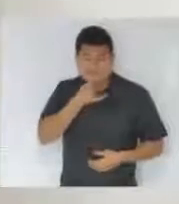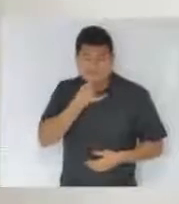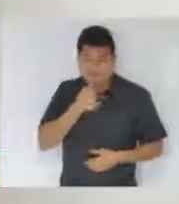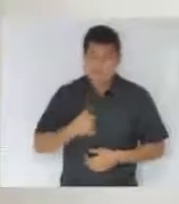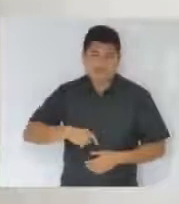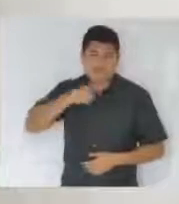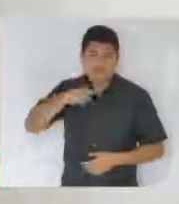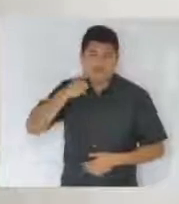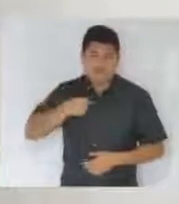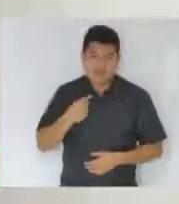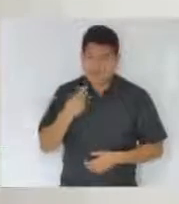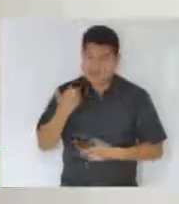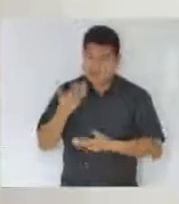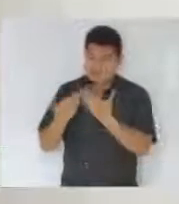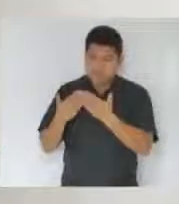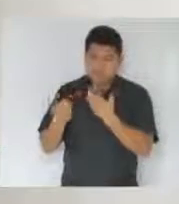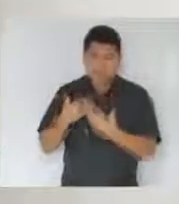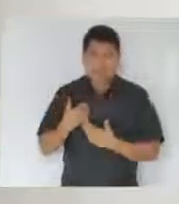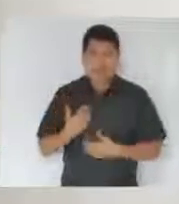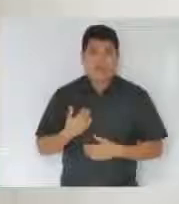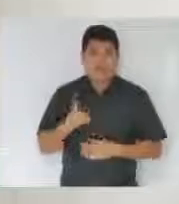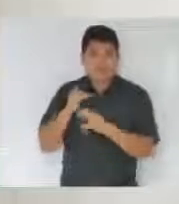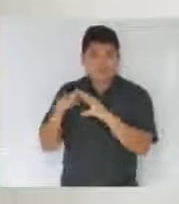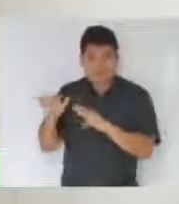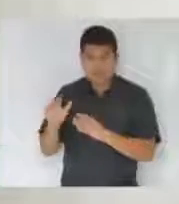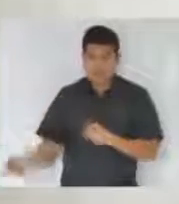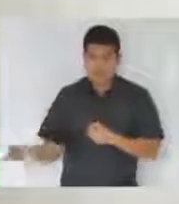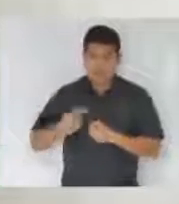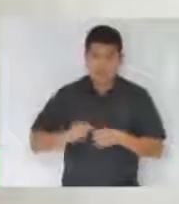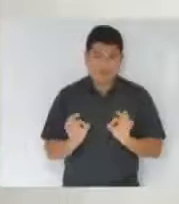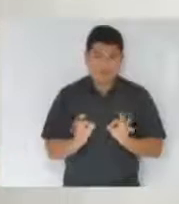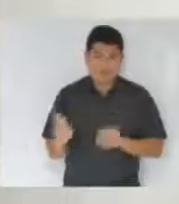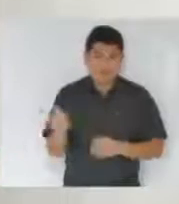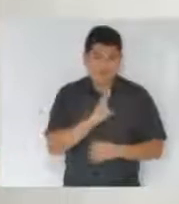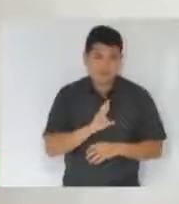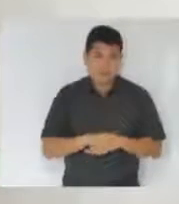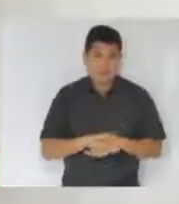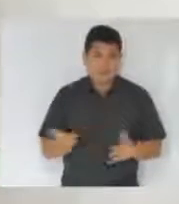deixei recado, mas não retornou, e por isso eu vou falar daqui da tribuna. Me disseram que